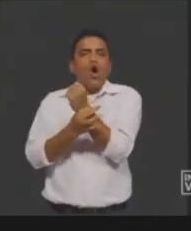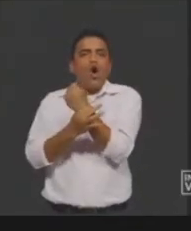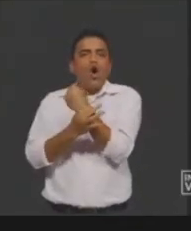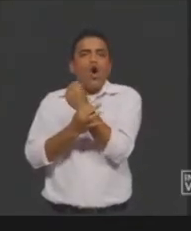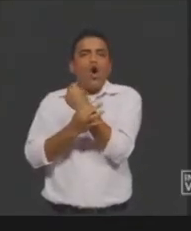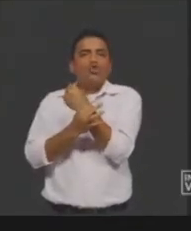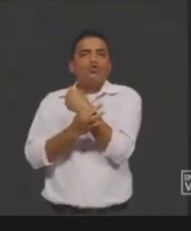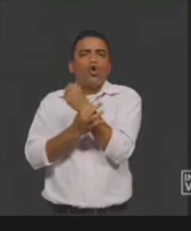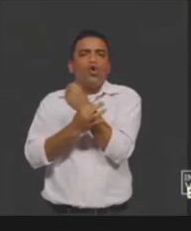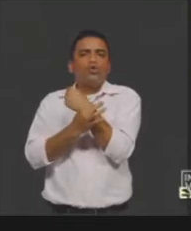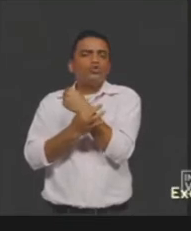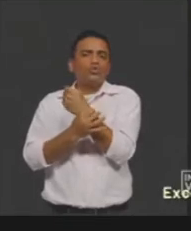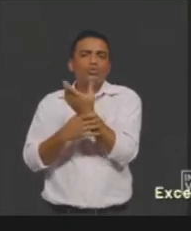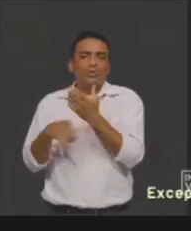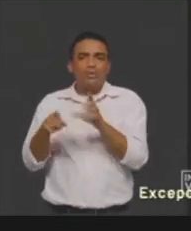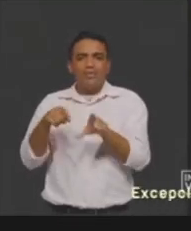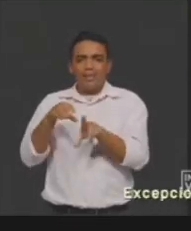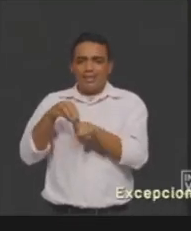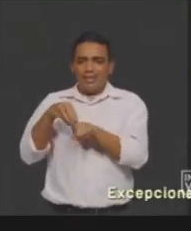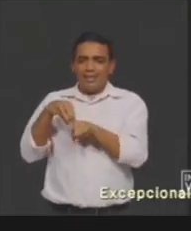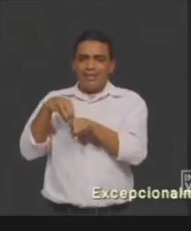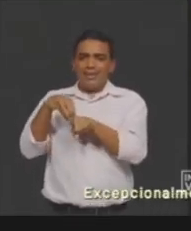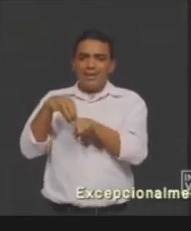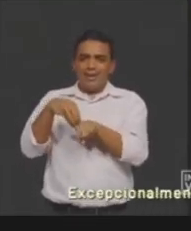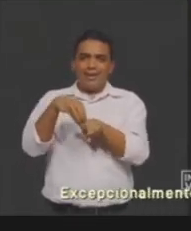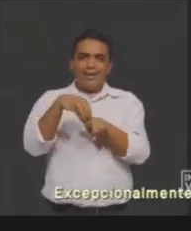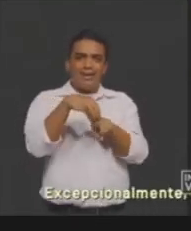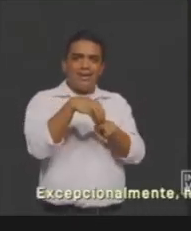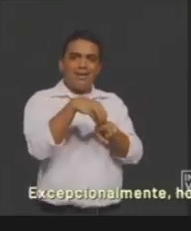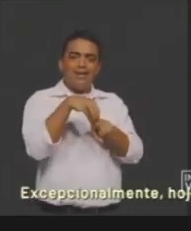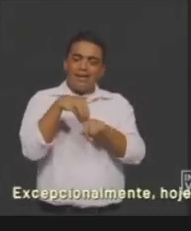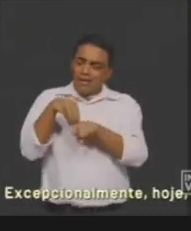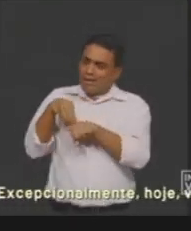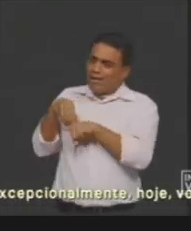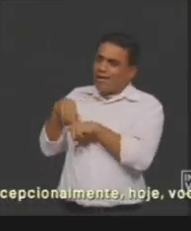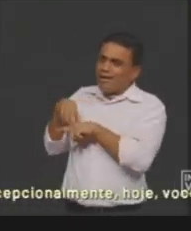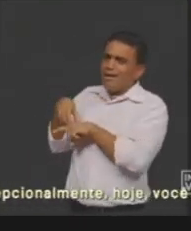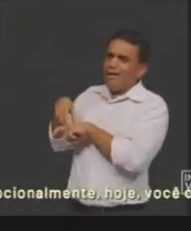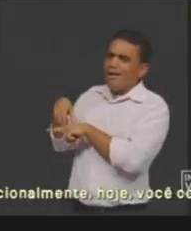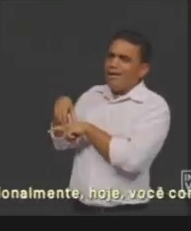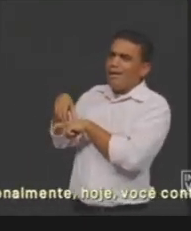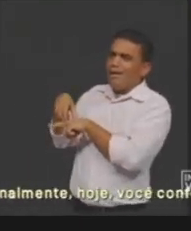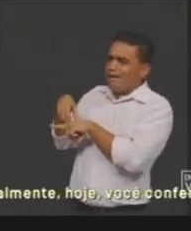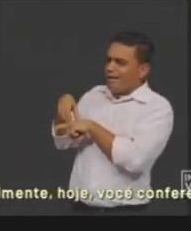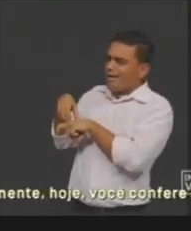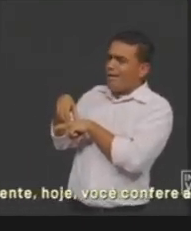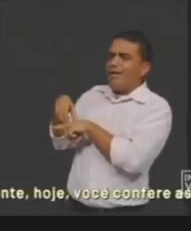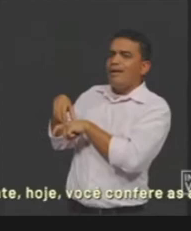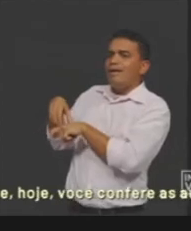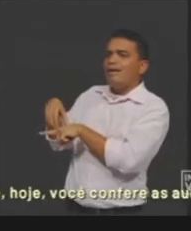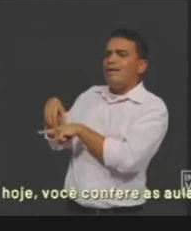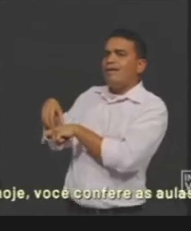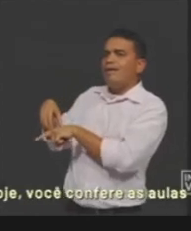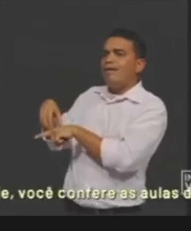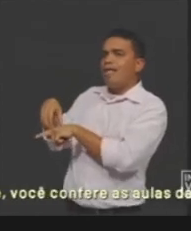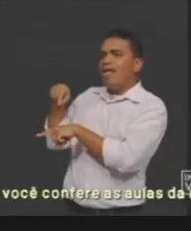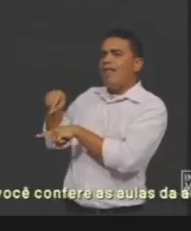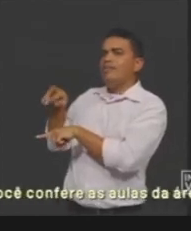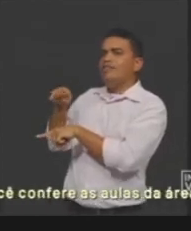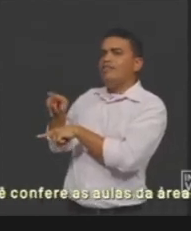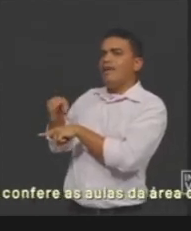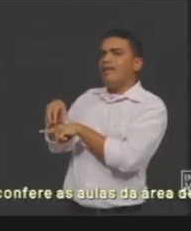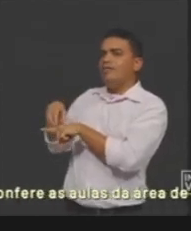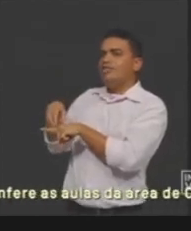caramujo. Bom, o que o caramujo tem de diferente de